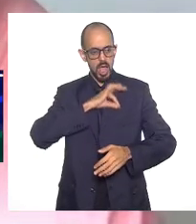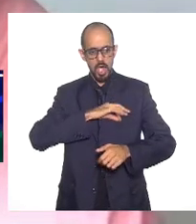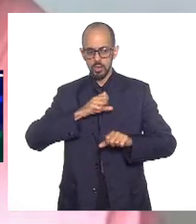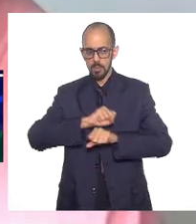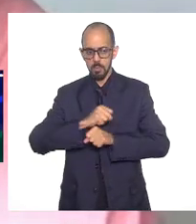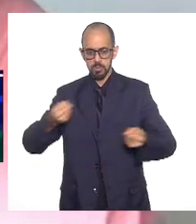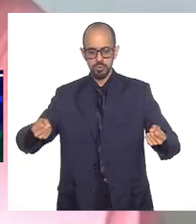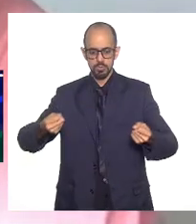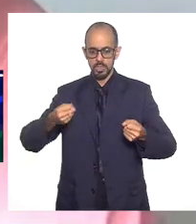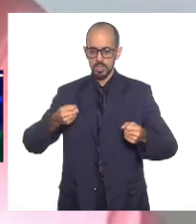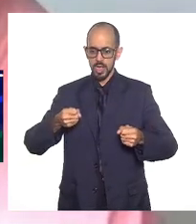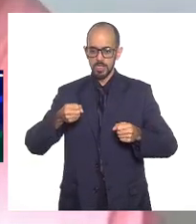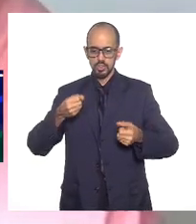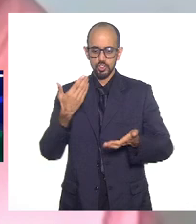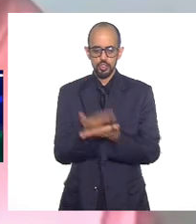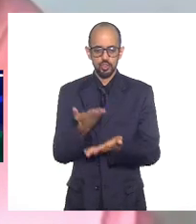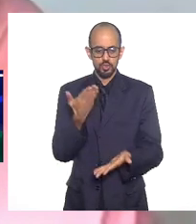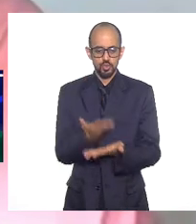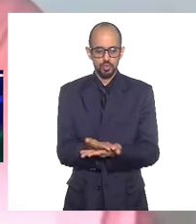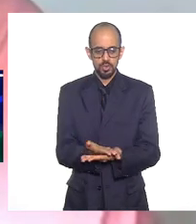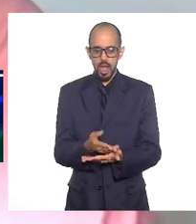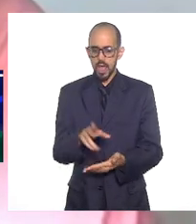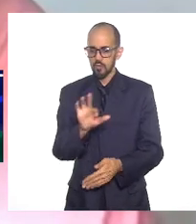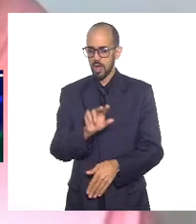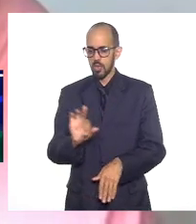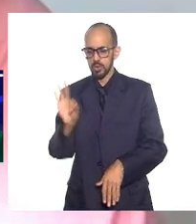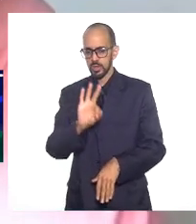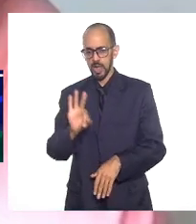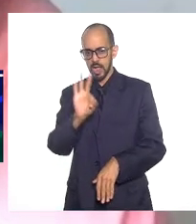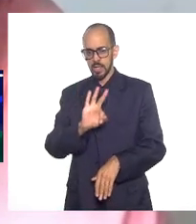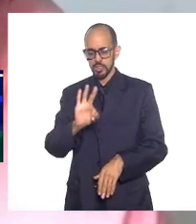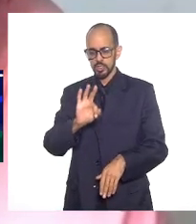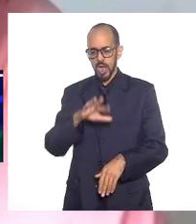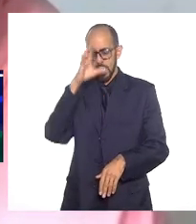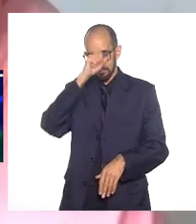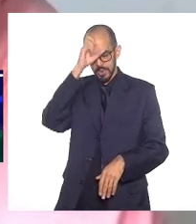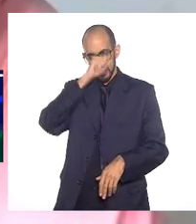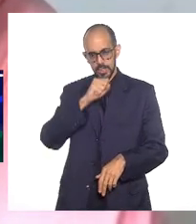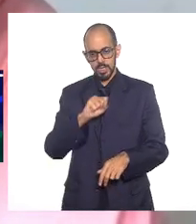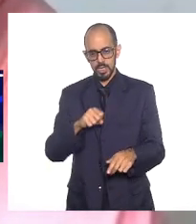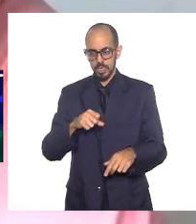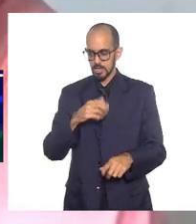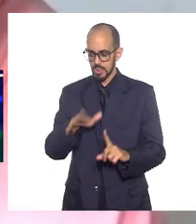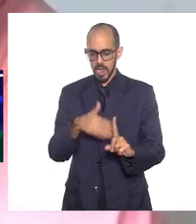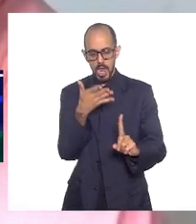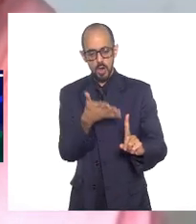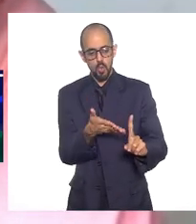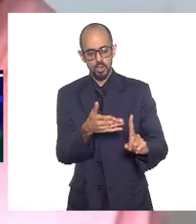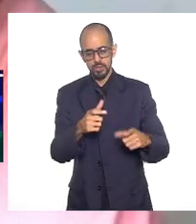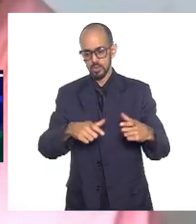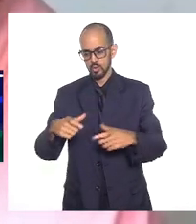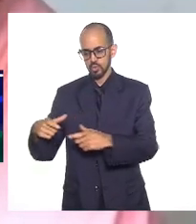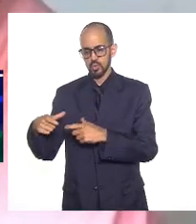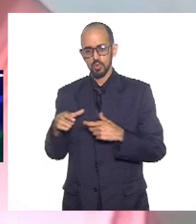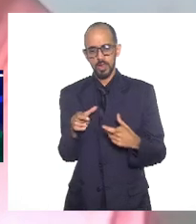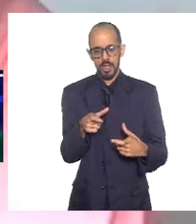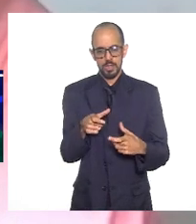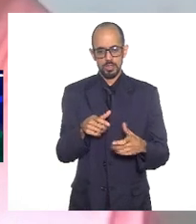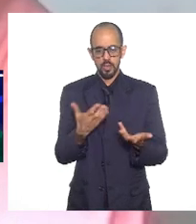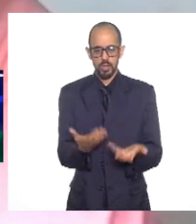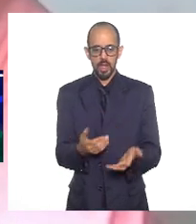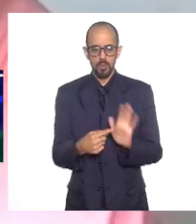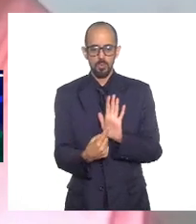na universidade, disputar e construir conhecimento, de ser reconhecido nos lugares. Queria que trazer